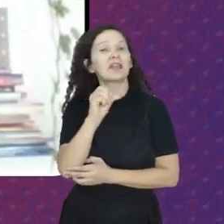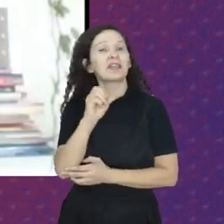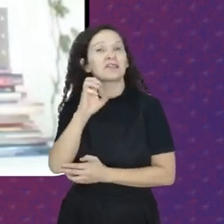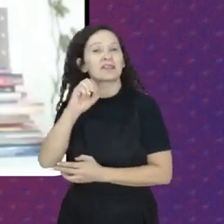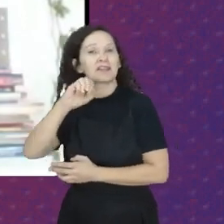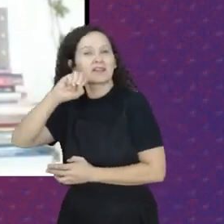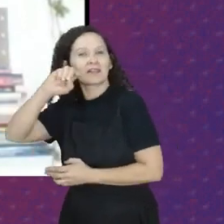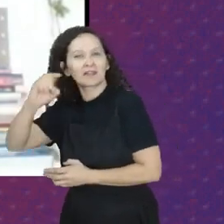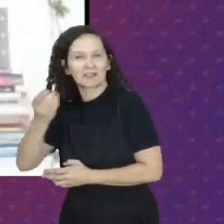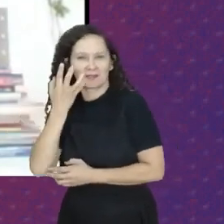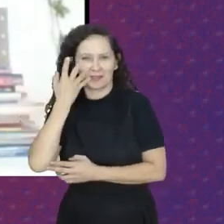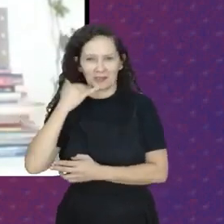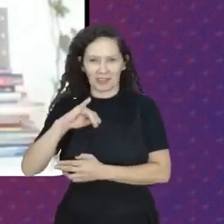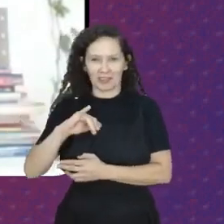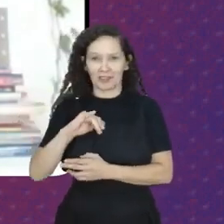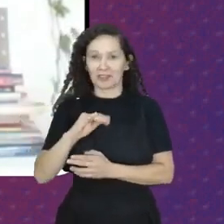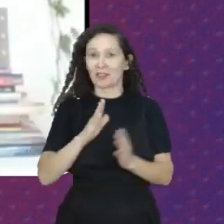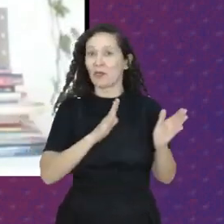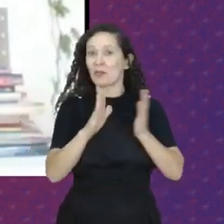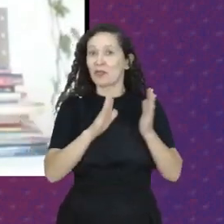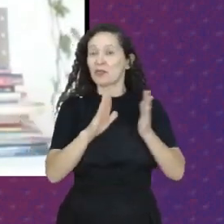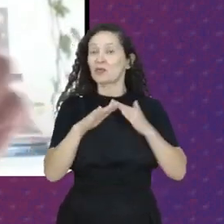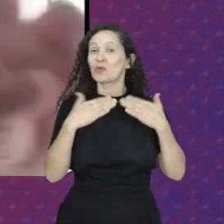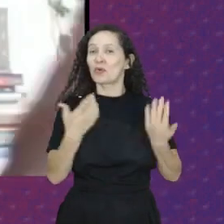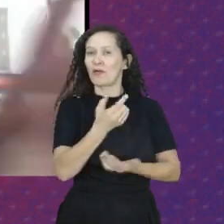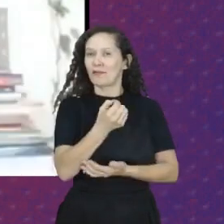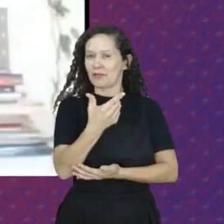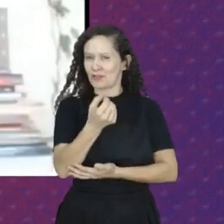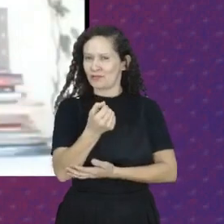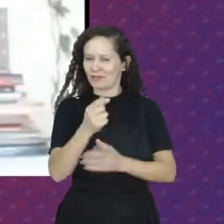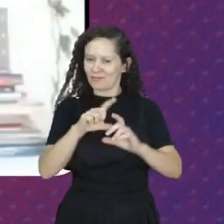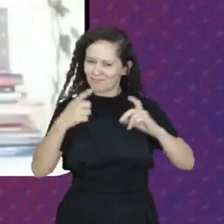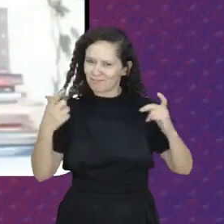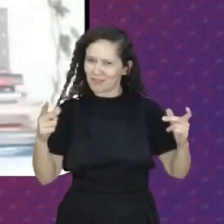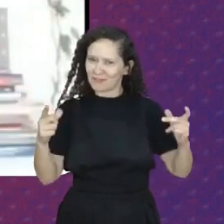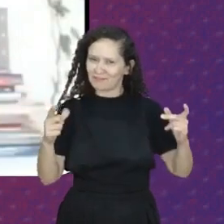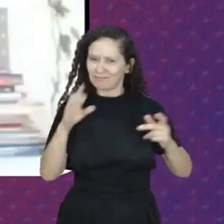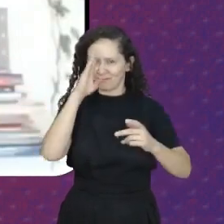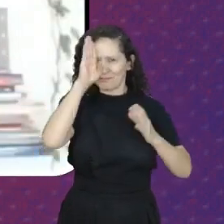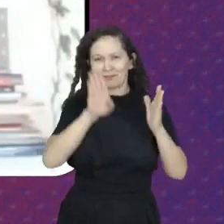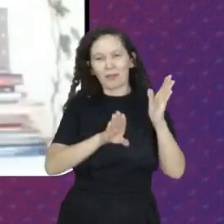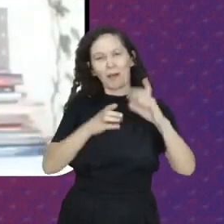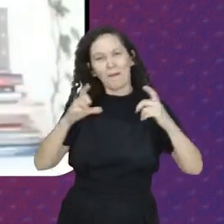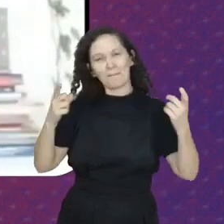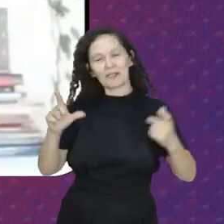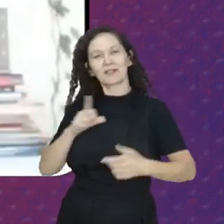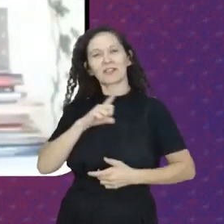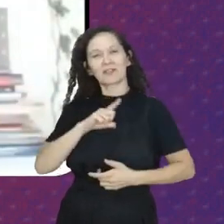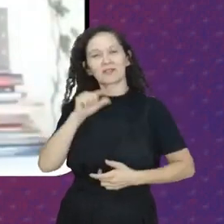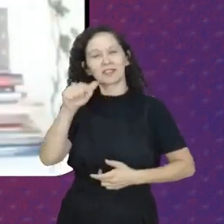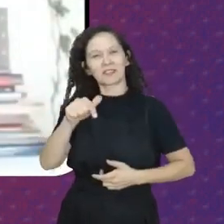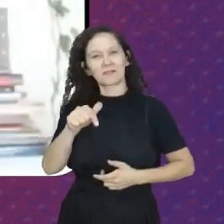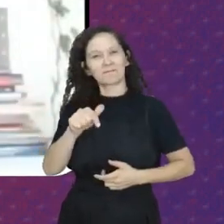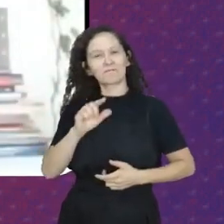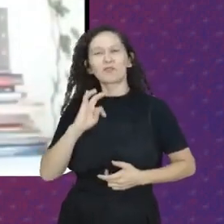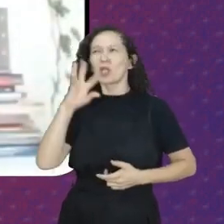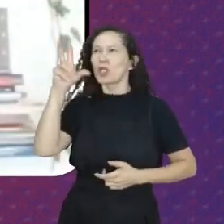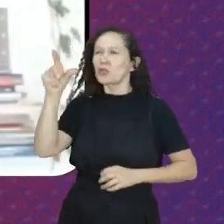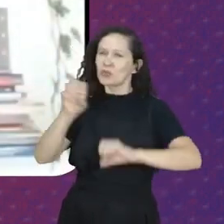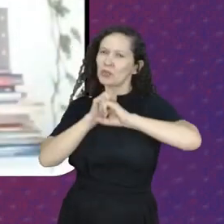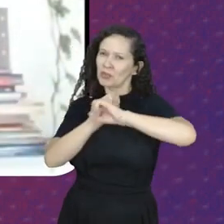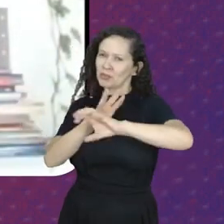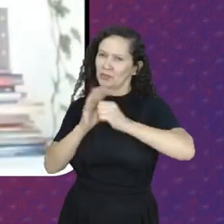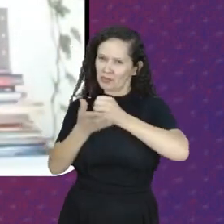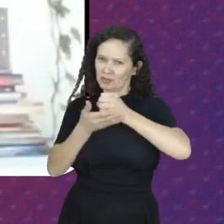3.600.000 crianças em 2020. Foi o maior aumento que nós tivemos em toda a educação